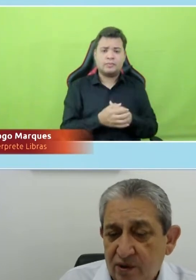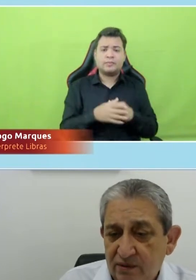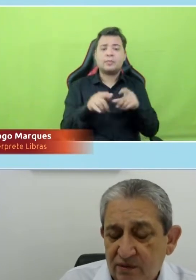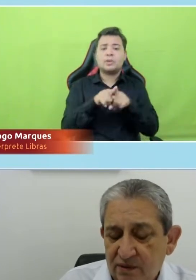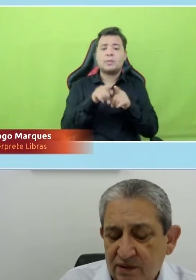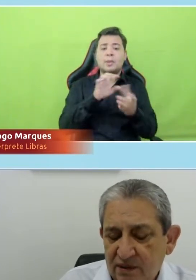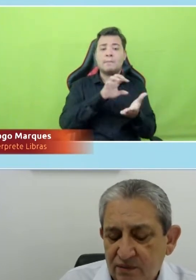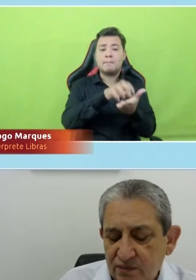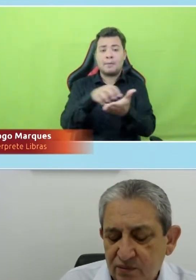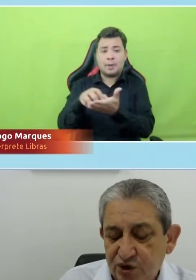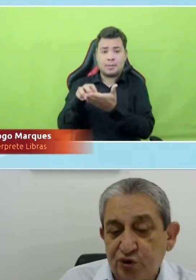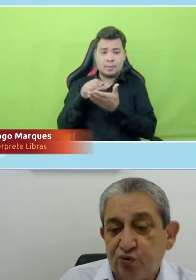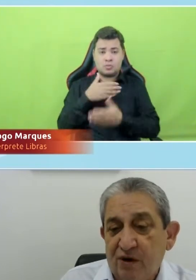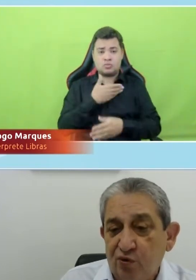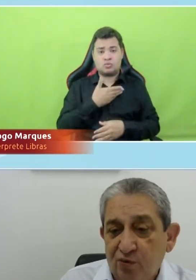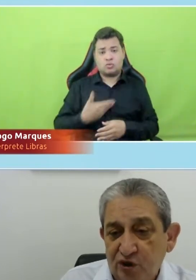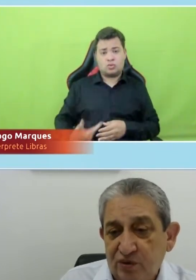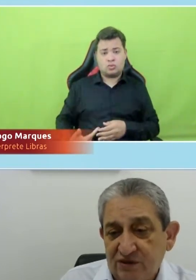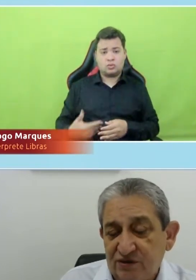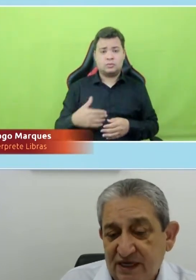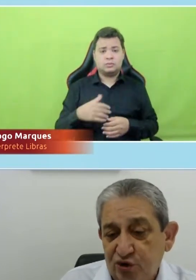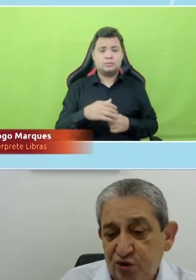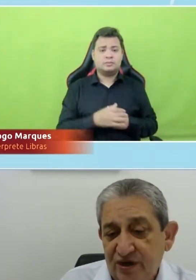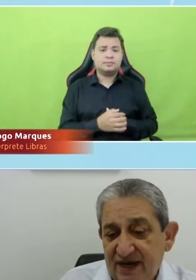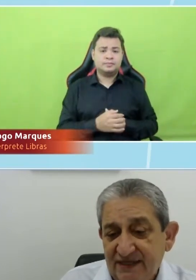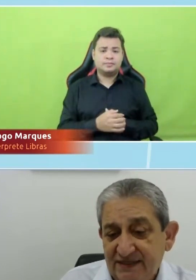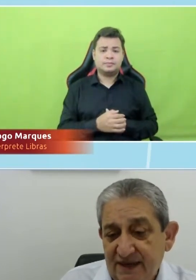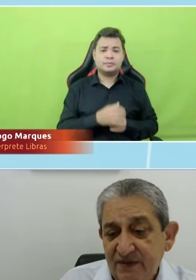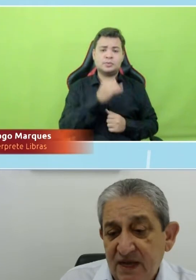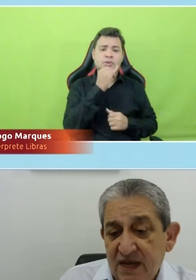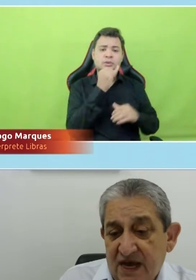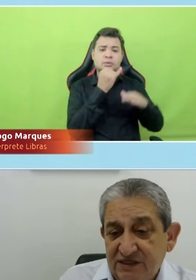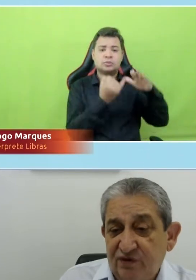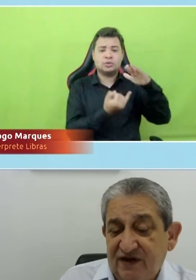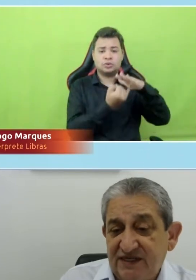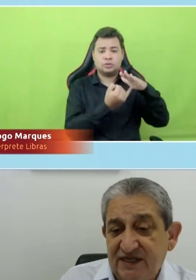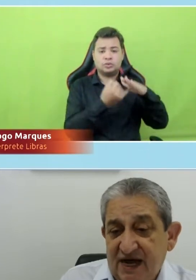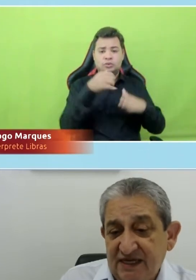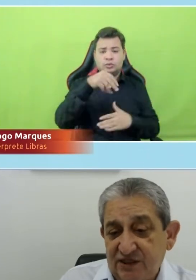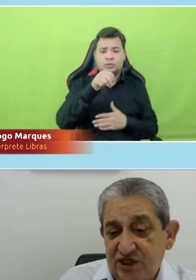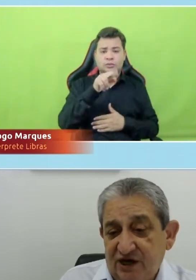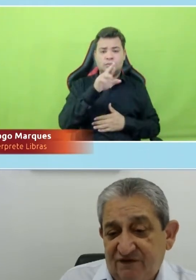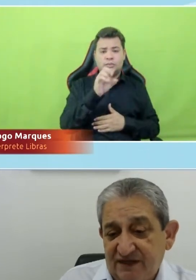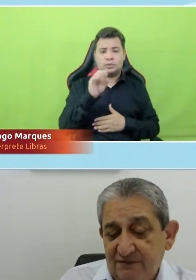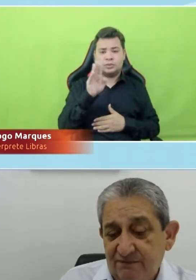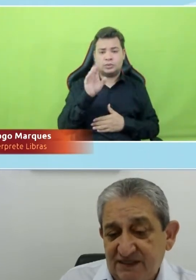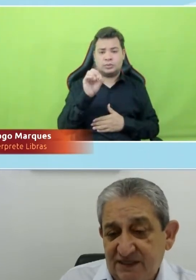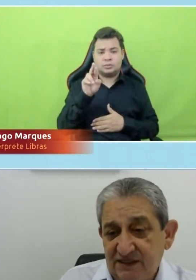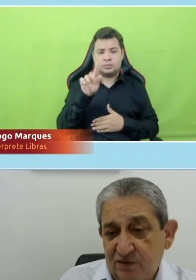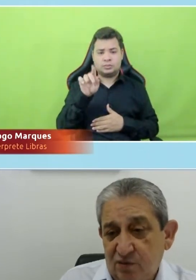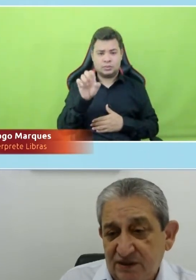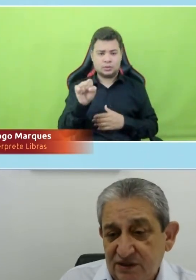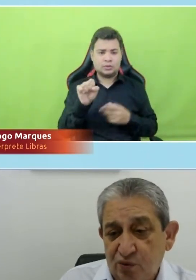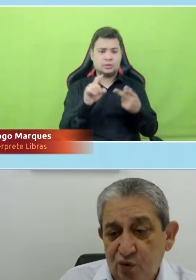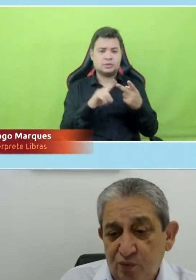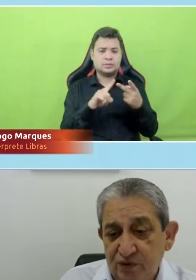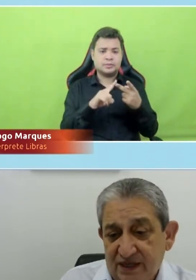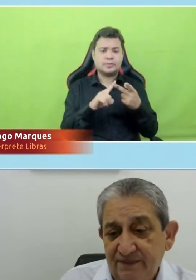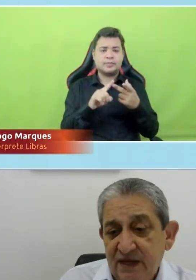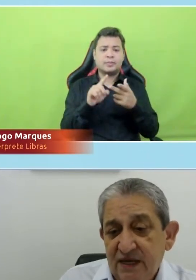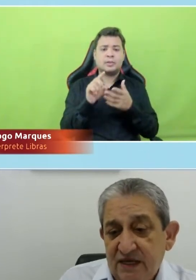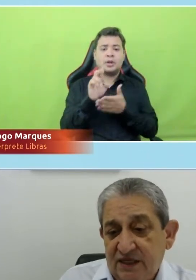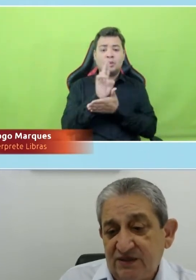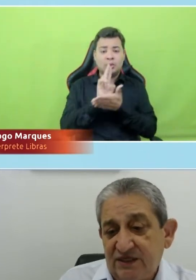como o Instituto Mauro Borges, no caso do Estado de Goiás, né, as universidades que já fazem pesquisa com esses grupos,